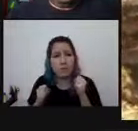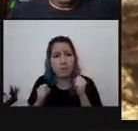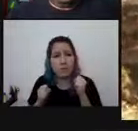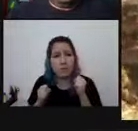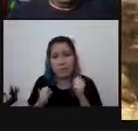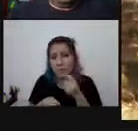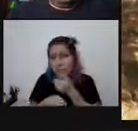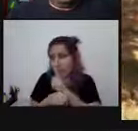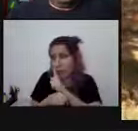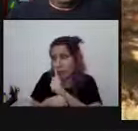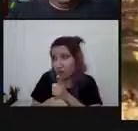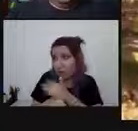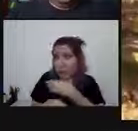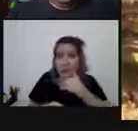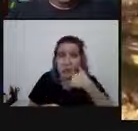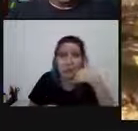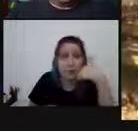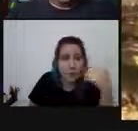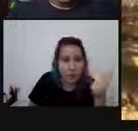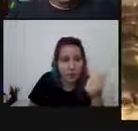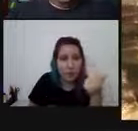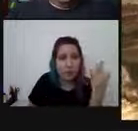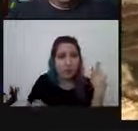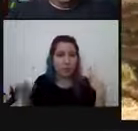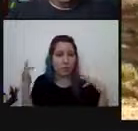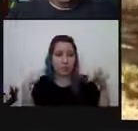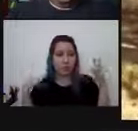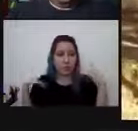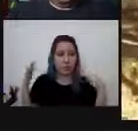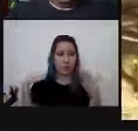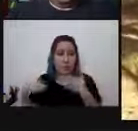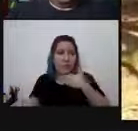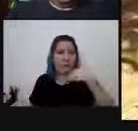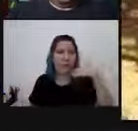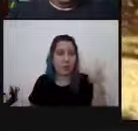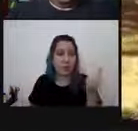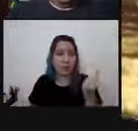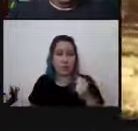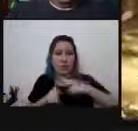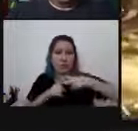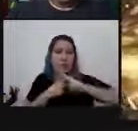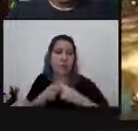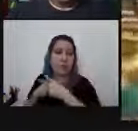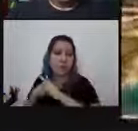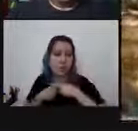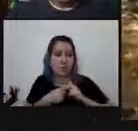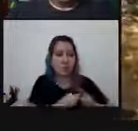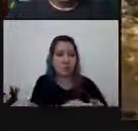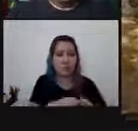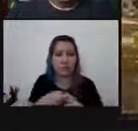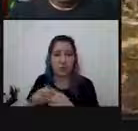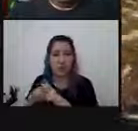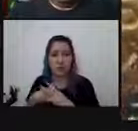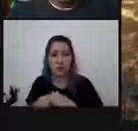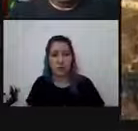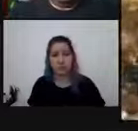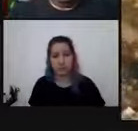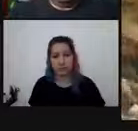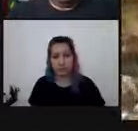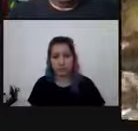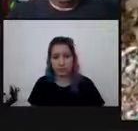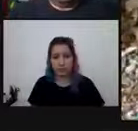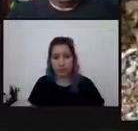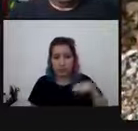gestão focada numa rota turística para São Vicente, que é o que a gente sonha e o que a gente idealiza. Vou descer por aqui.